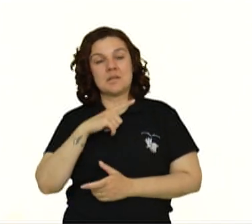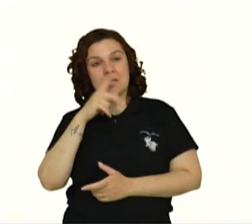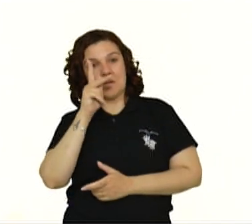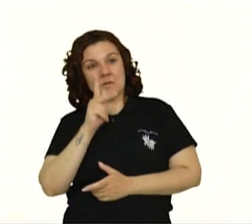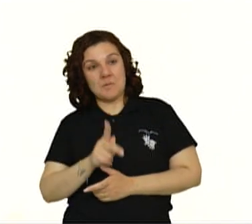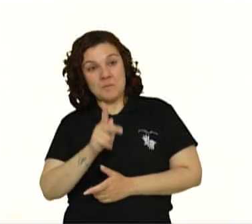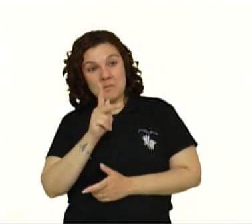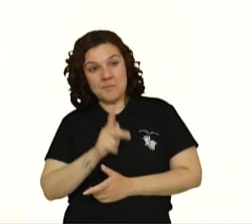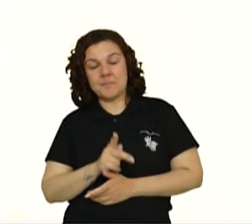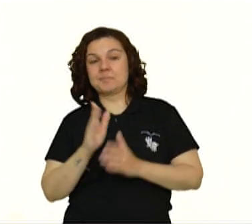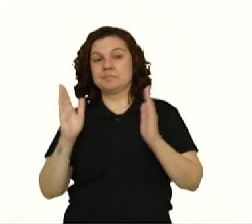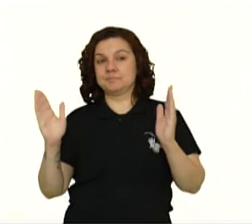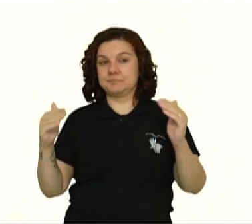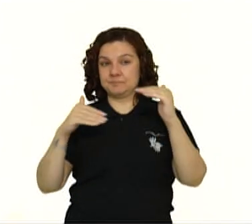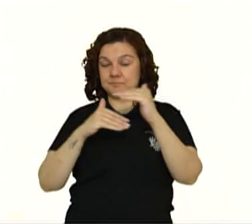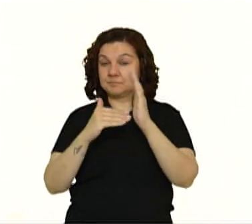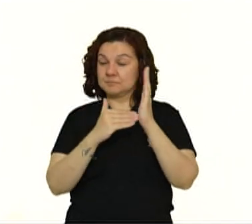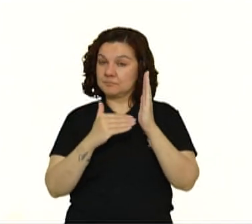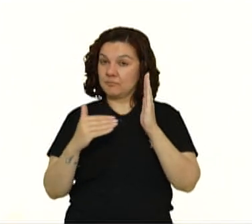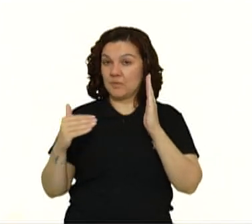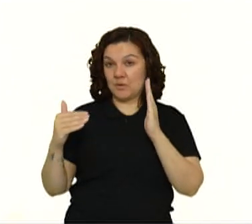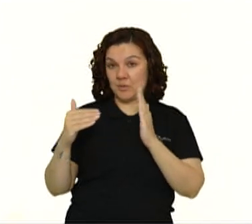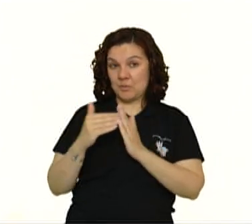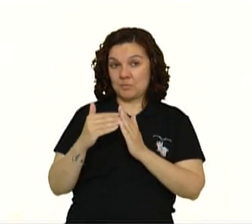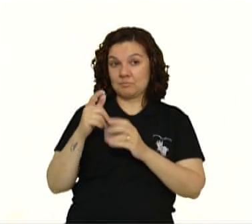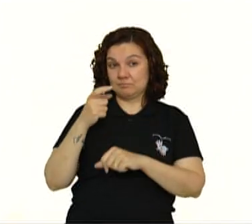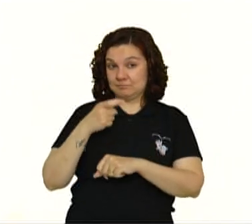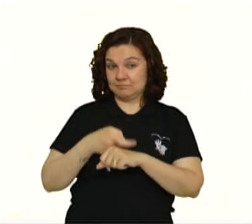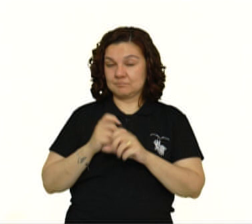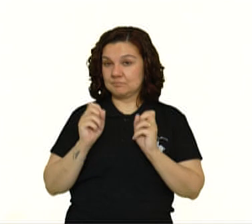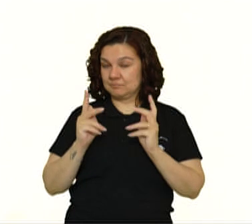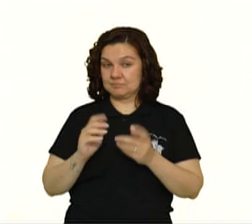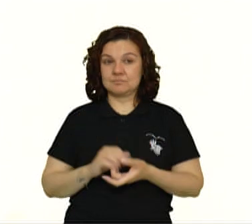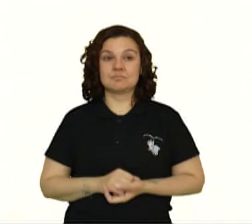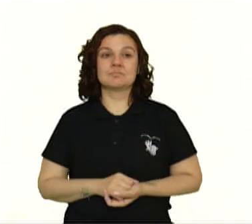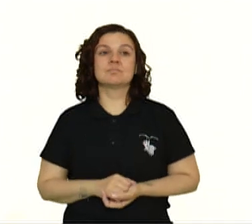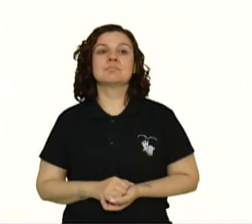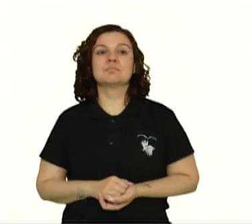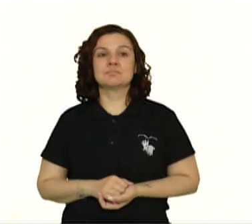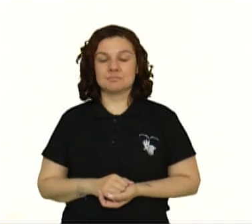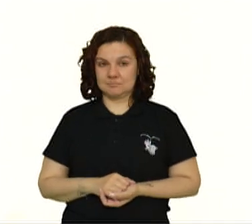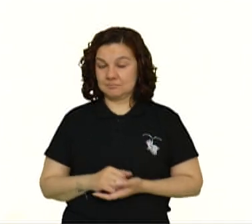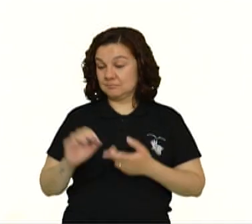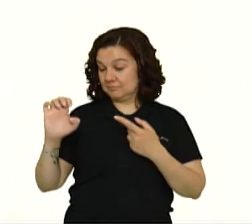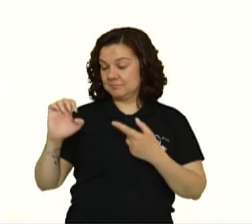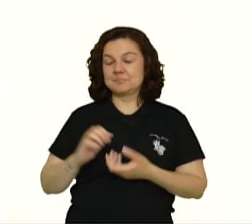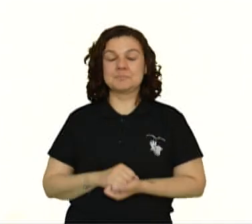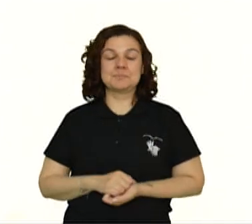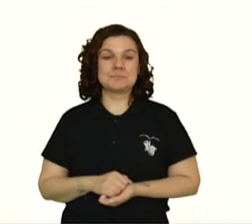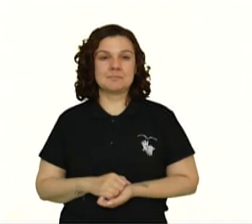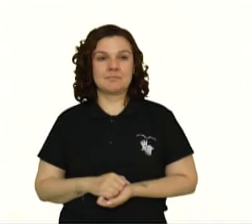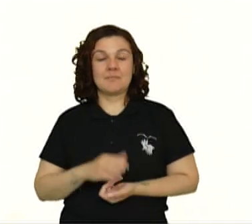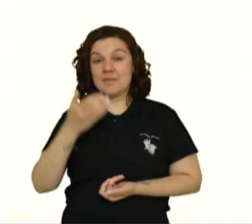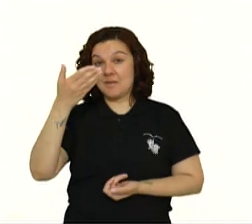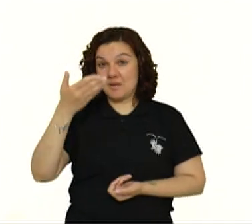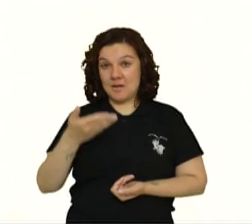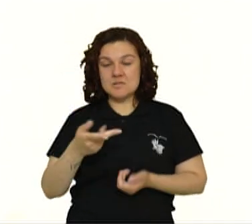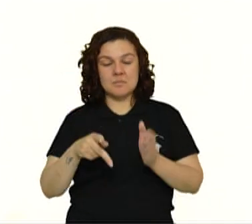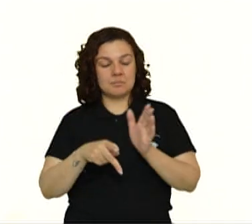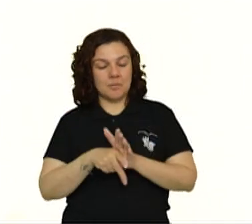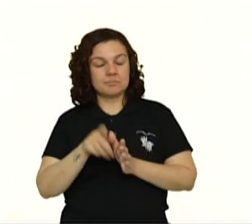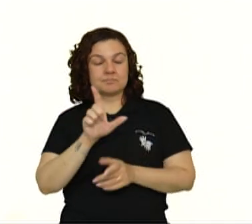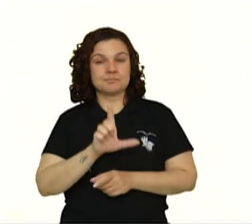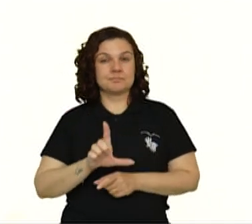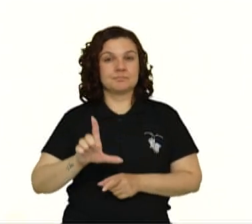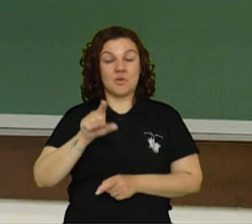mesmo tamanho em todas as partes do sólido, tá? Então, alternativa certa, letra E. Este é um exercício de